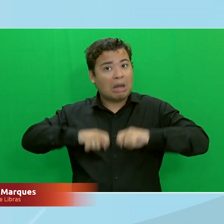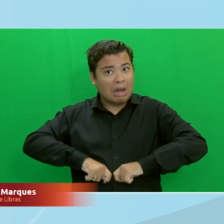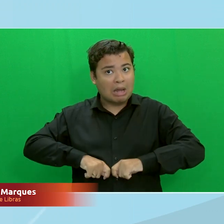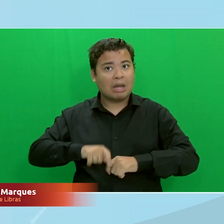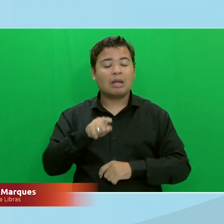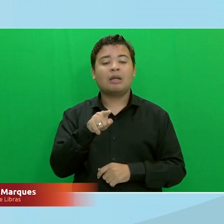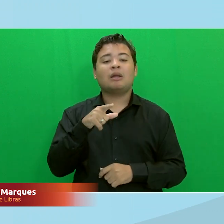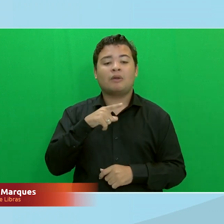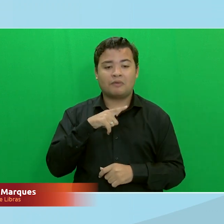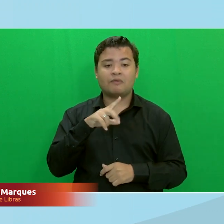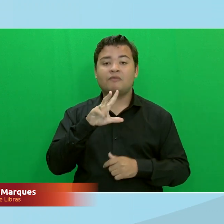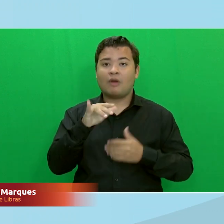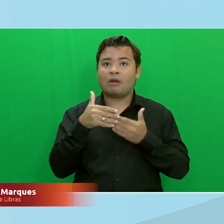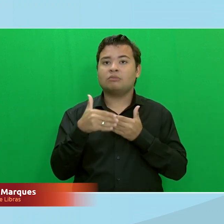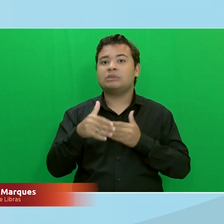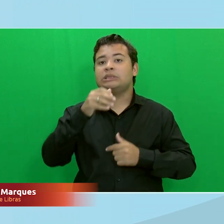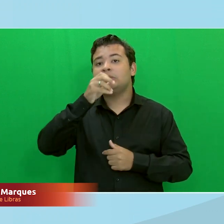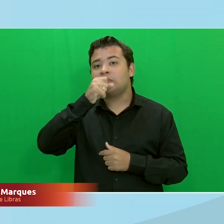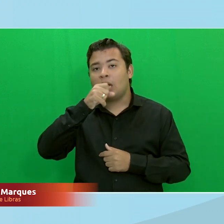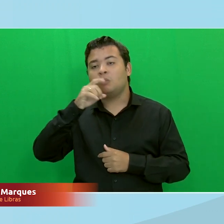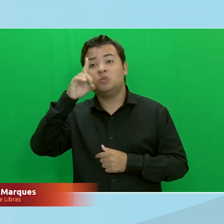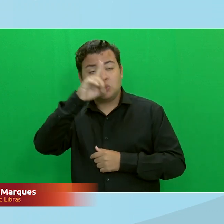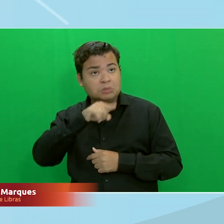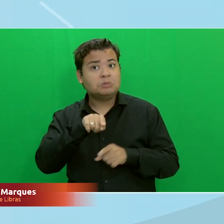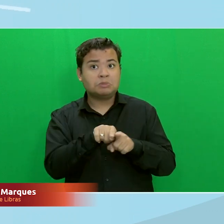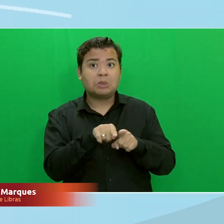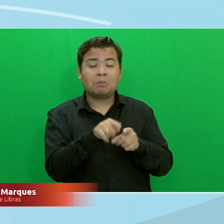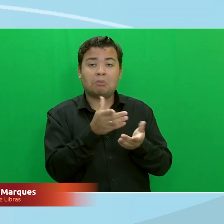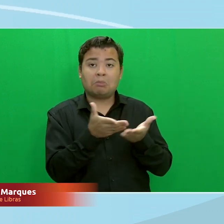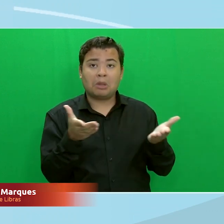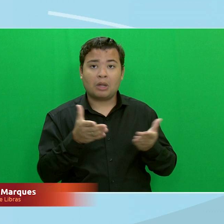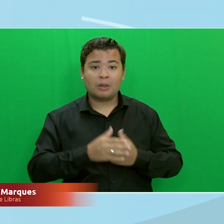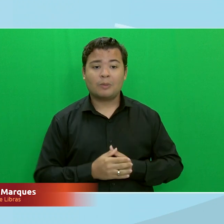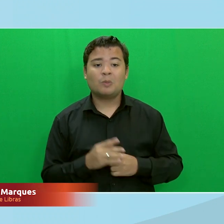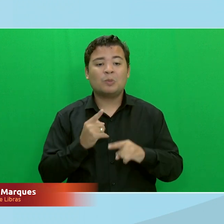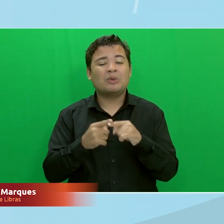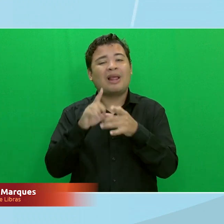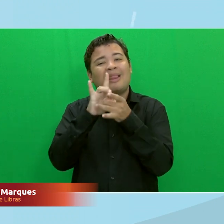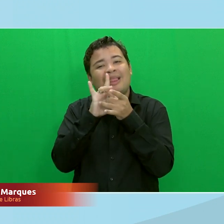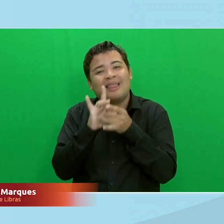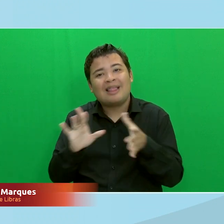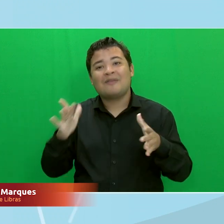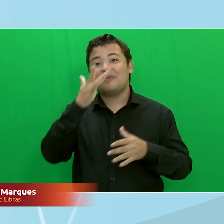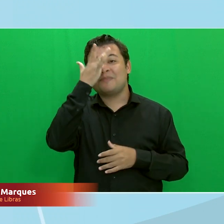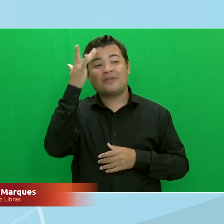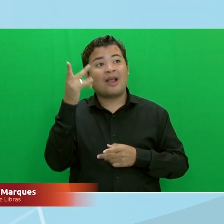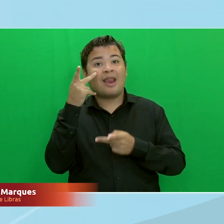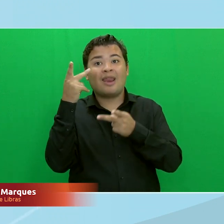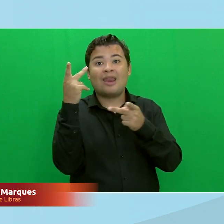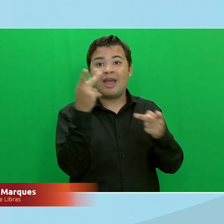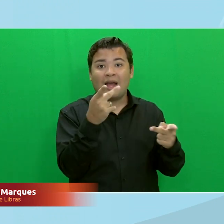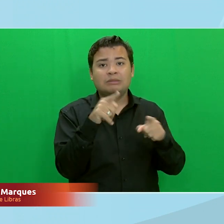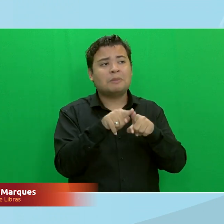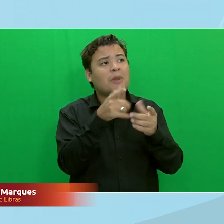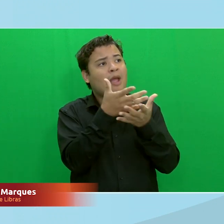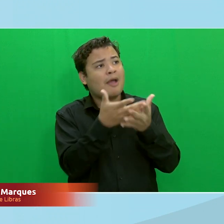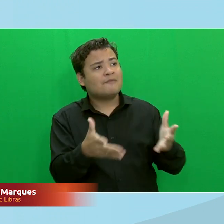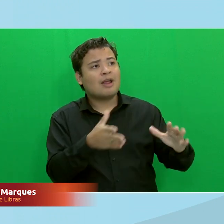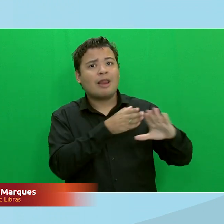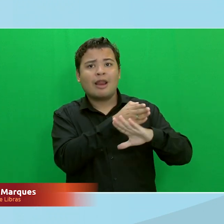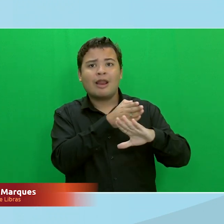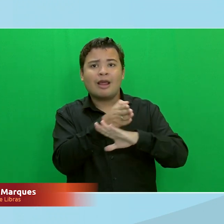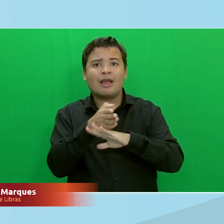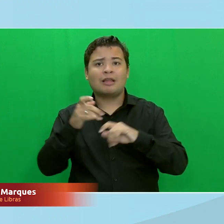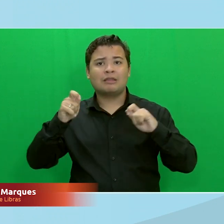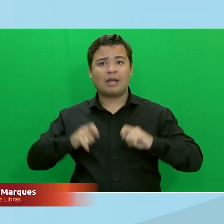passa a funcionar aos sábados e domingos, para democratizar o acesso às exposições e eventos.